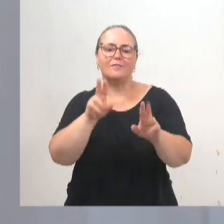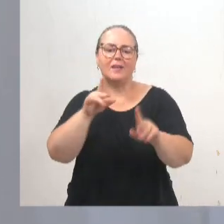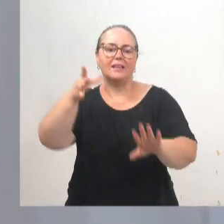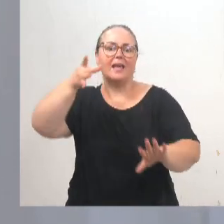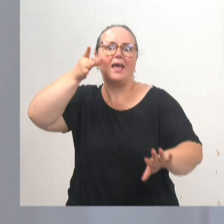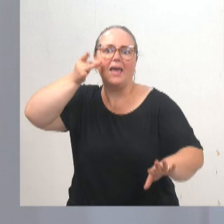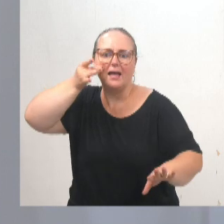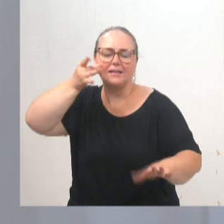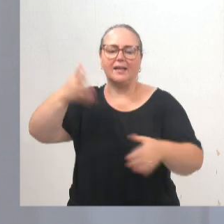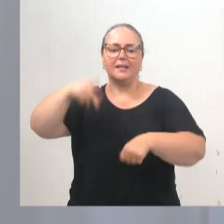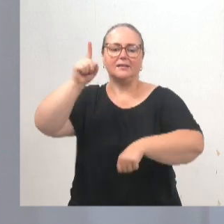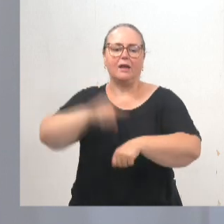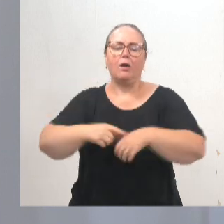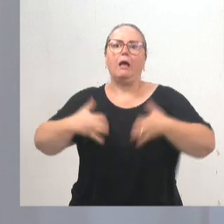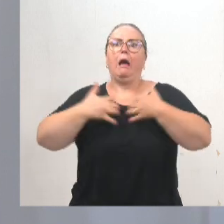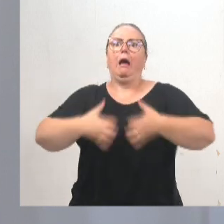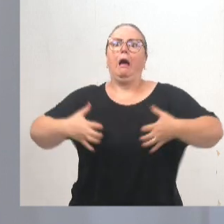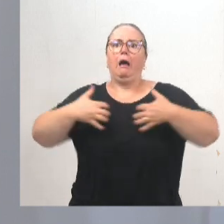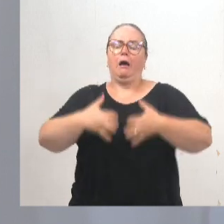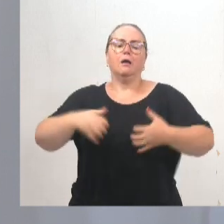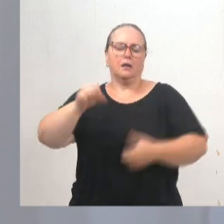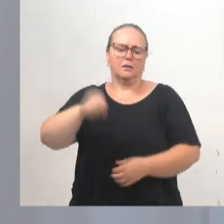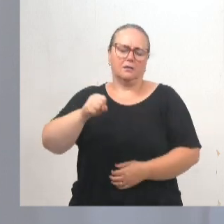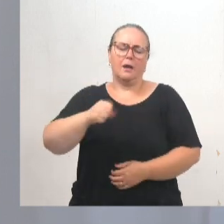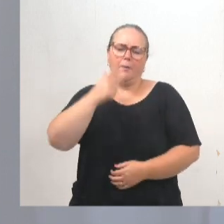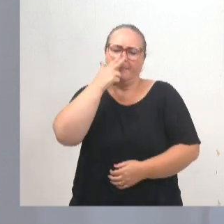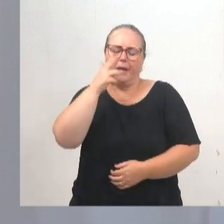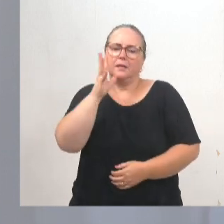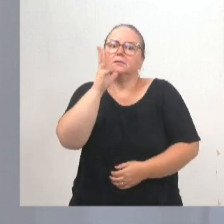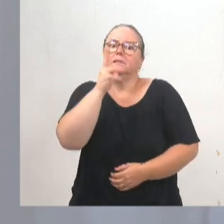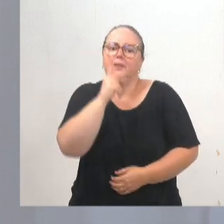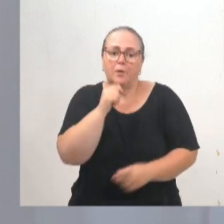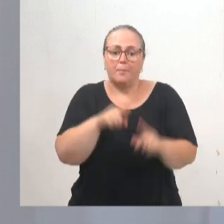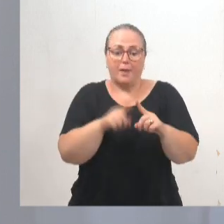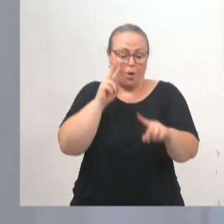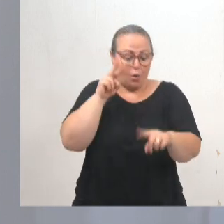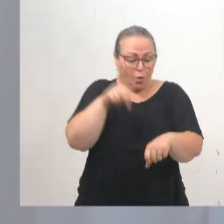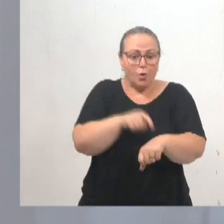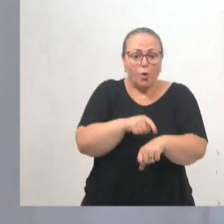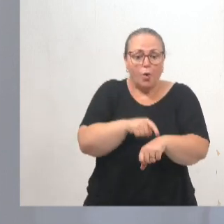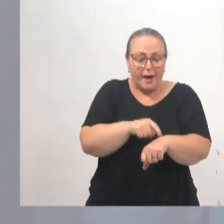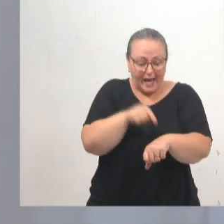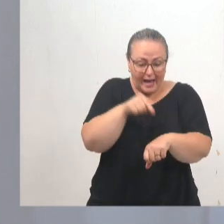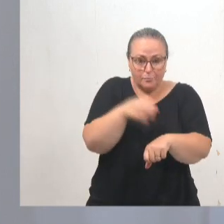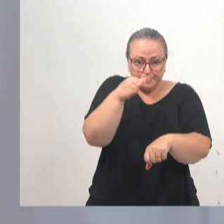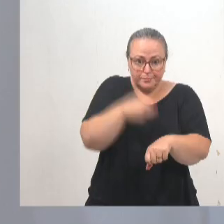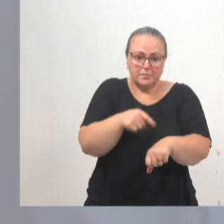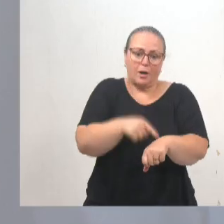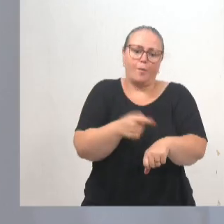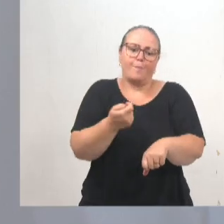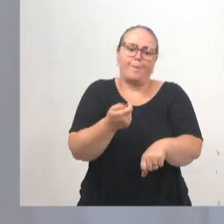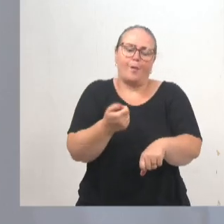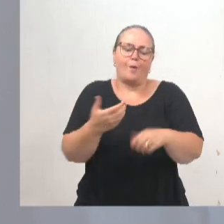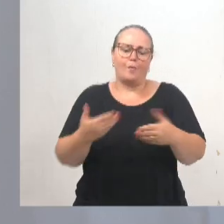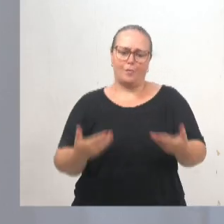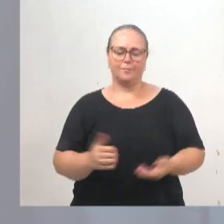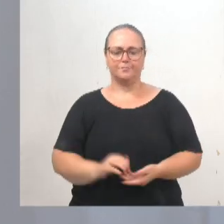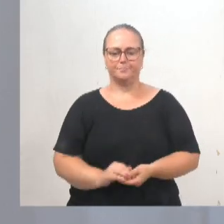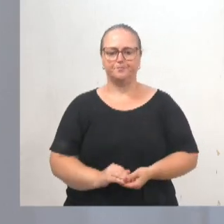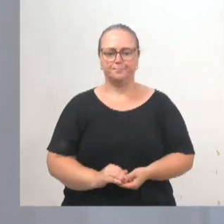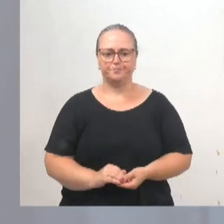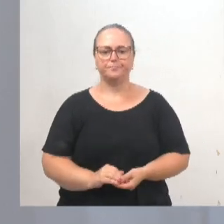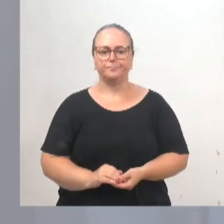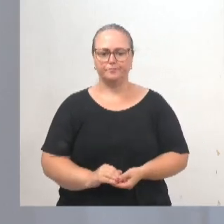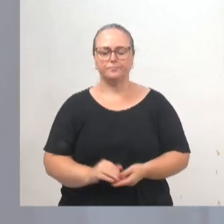fica angustiada, ela fica desesperada. Tá? Mas a minha posição aqui como comandante, até como membro da instituição,